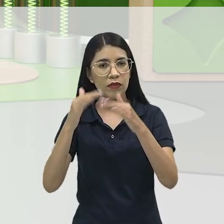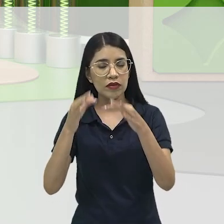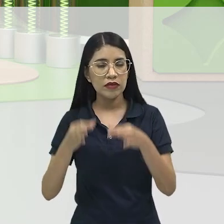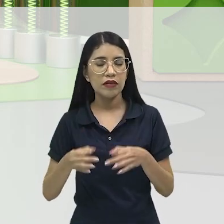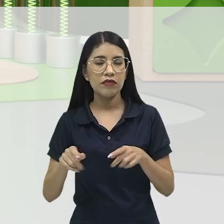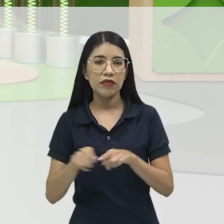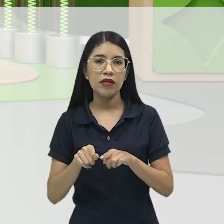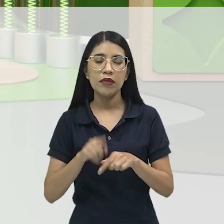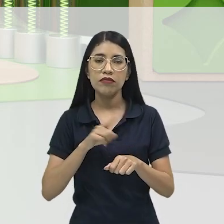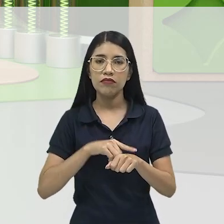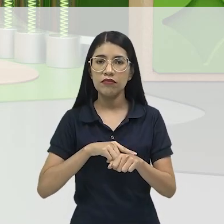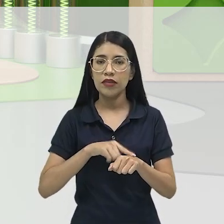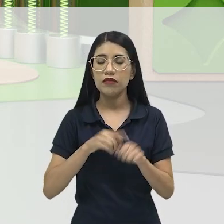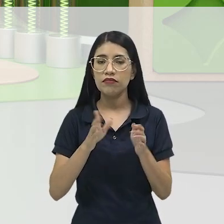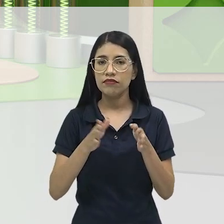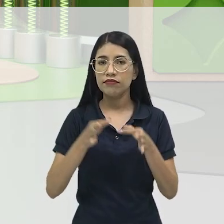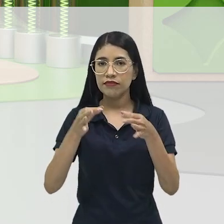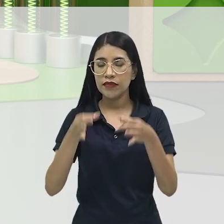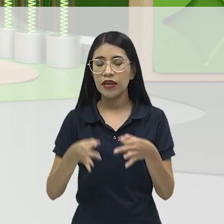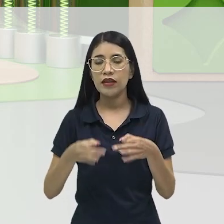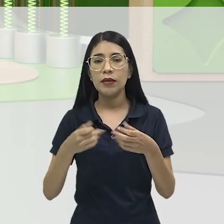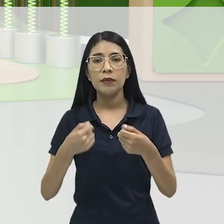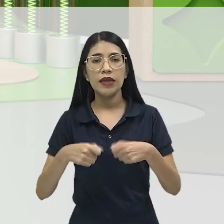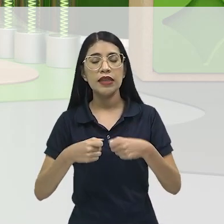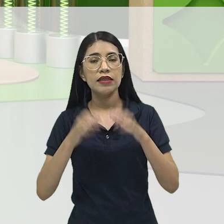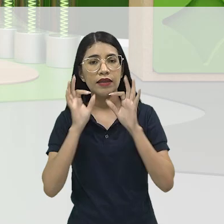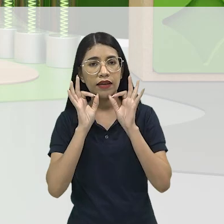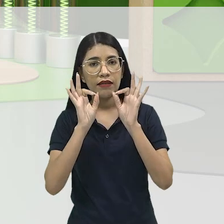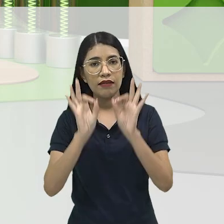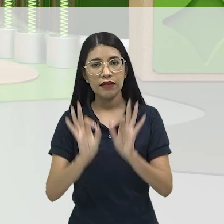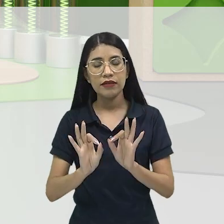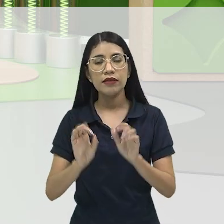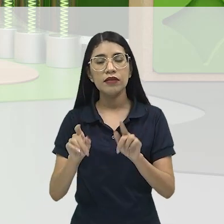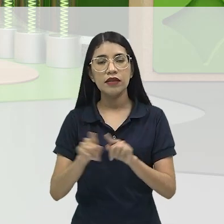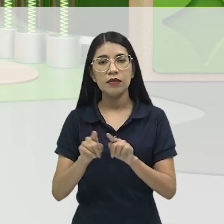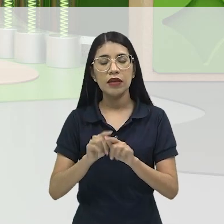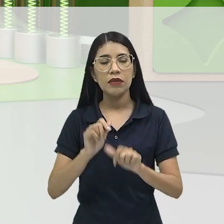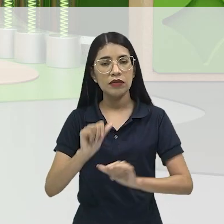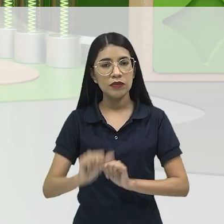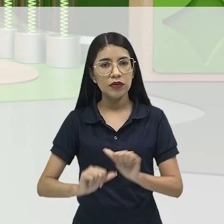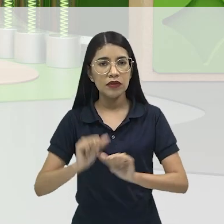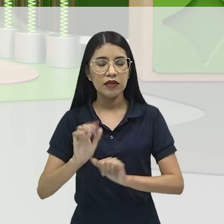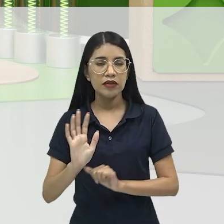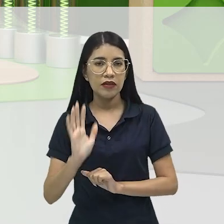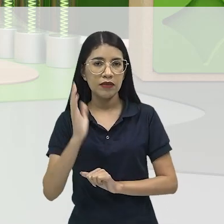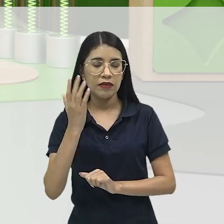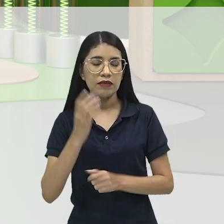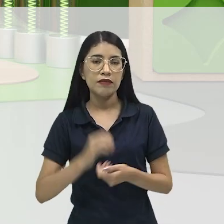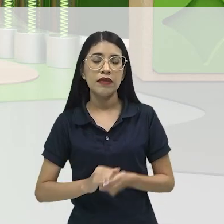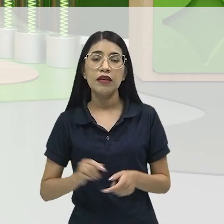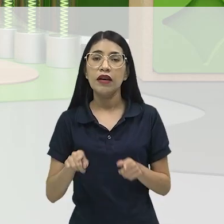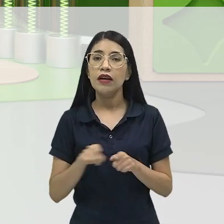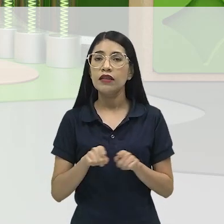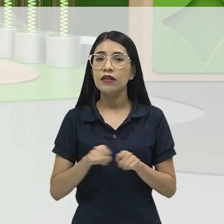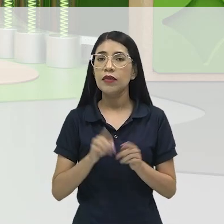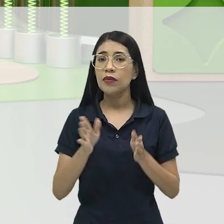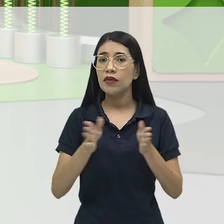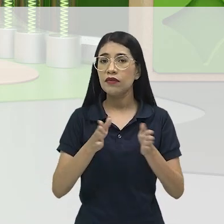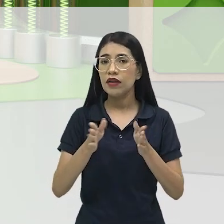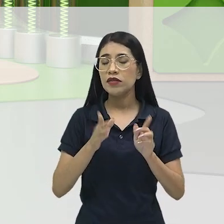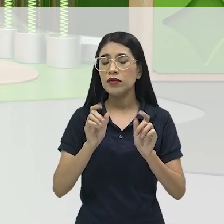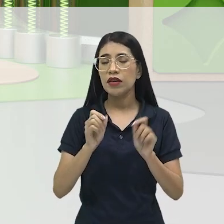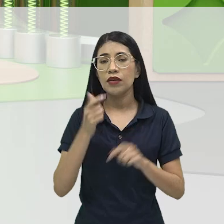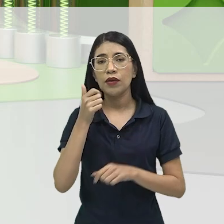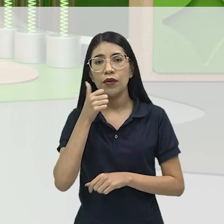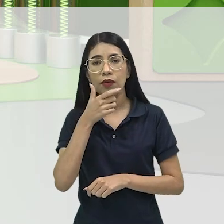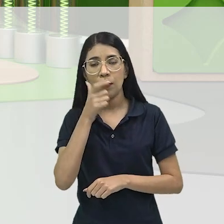próprio tempo, e a gente precisa estar atento, né, a essas mudanças. Também é uma fase em que os pais,